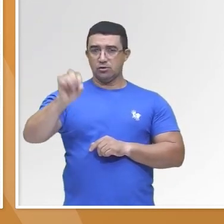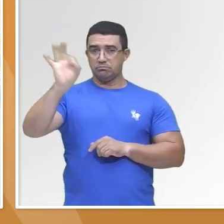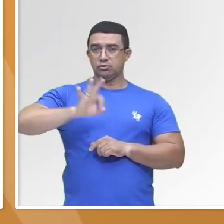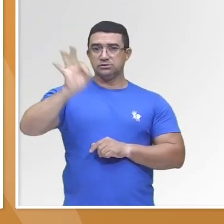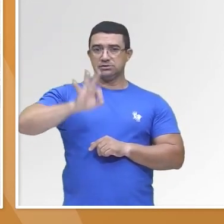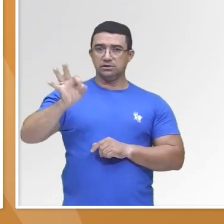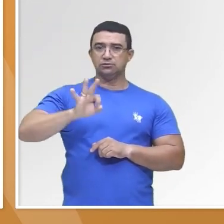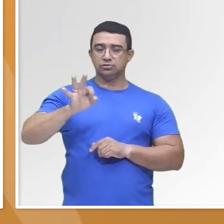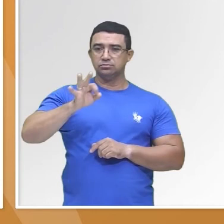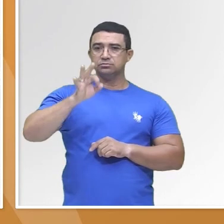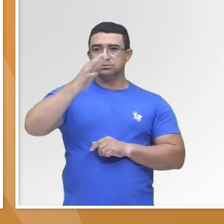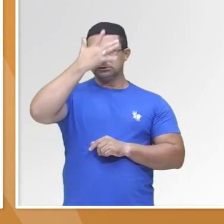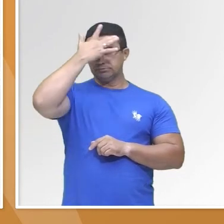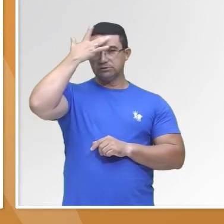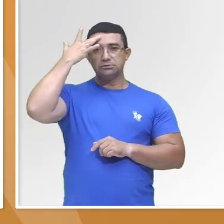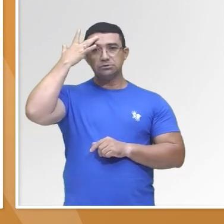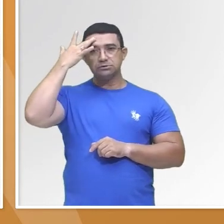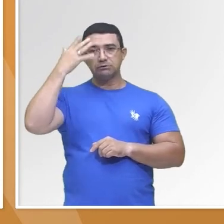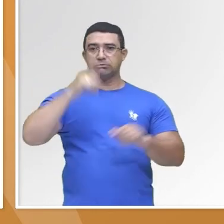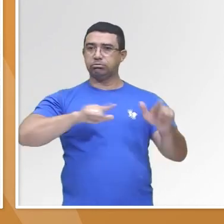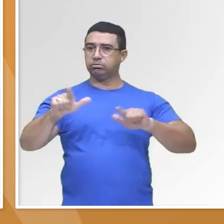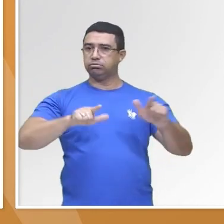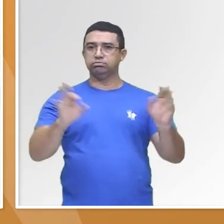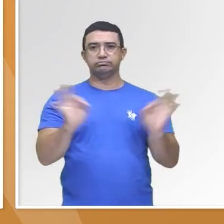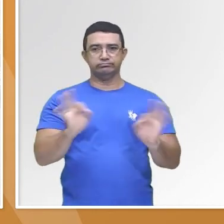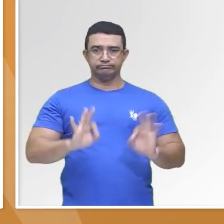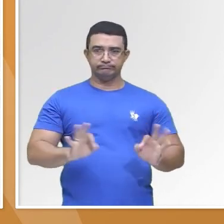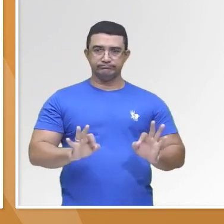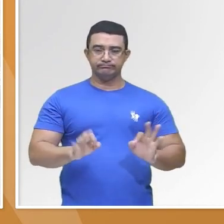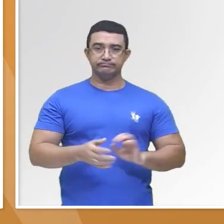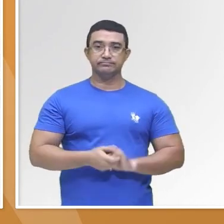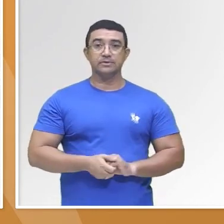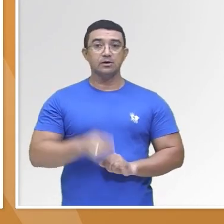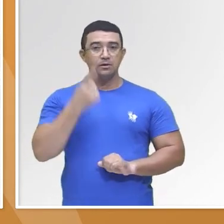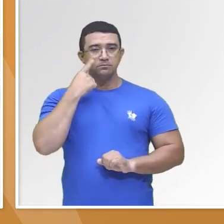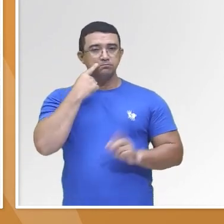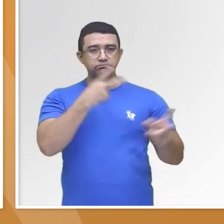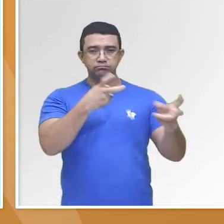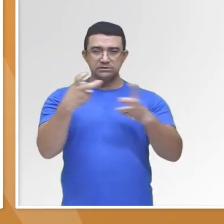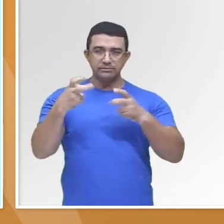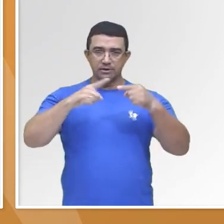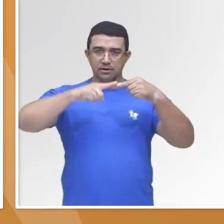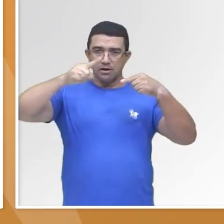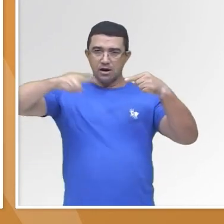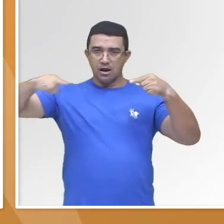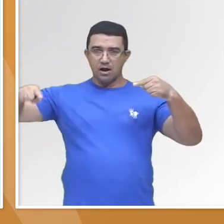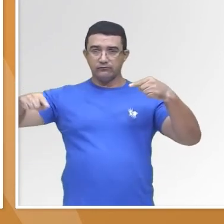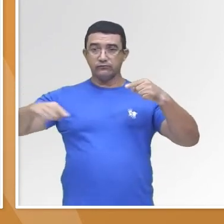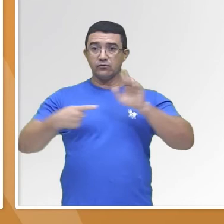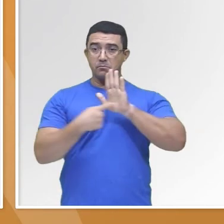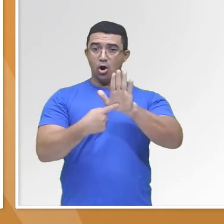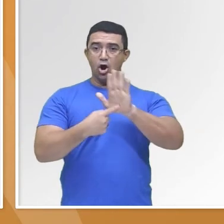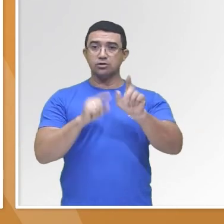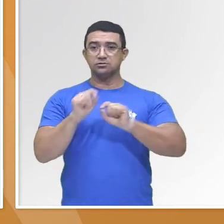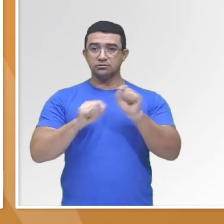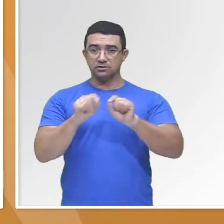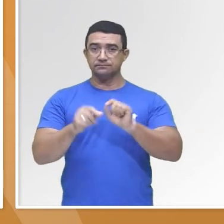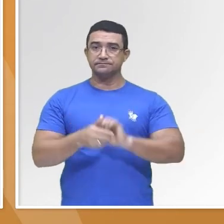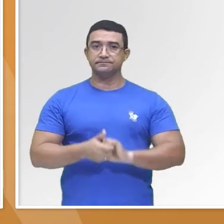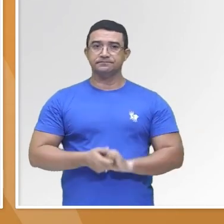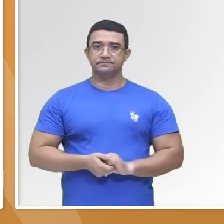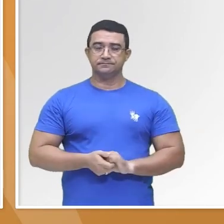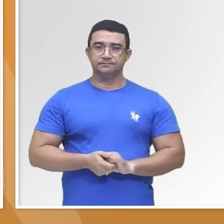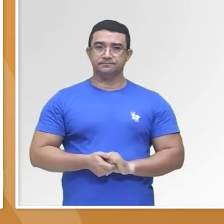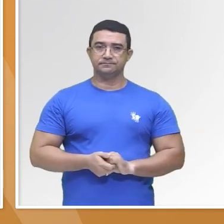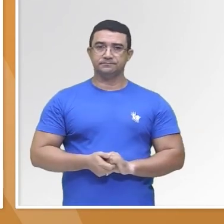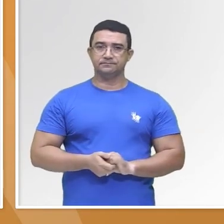da taxa de desocupação, tá? Então, vamos observar um gráfico que vai mostrar, tá,